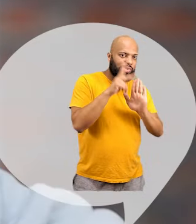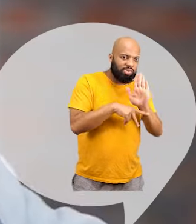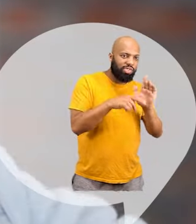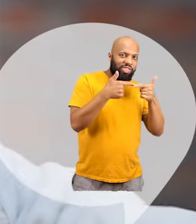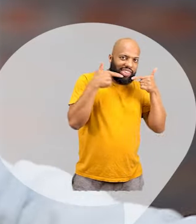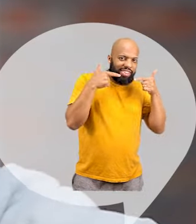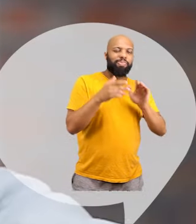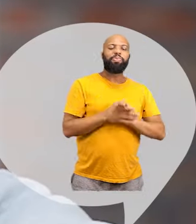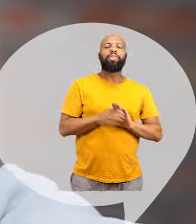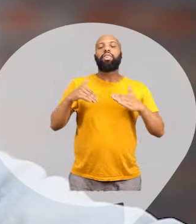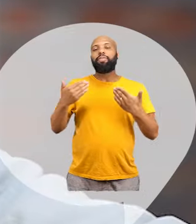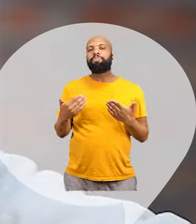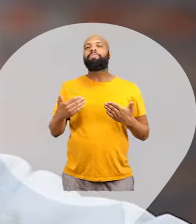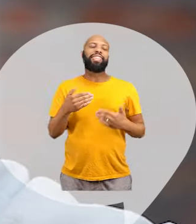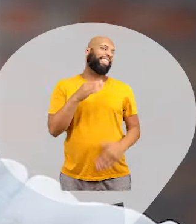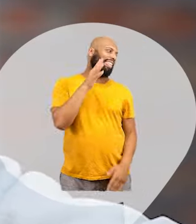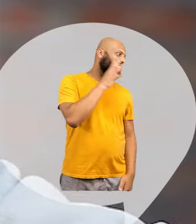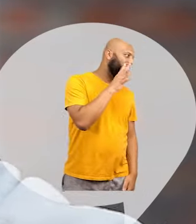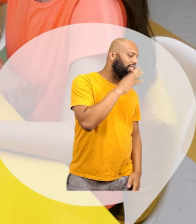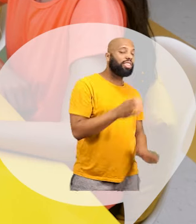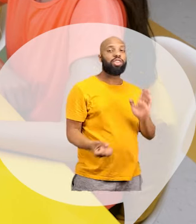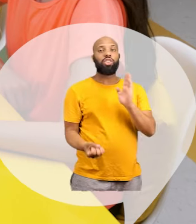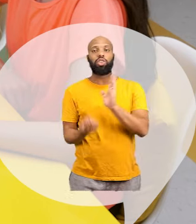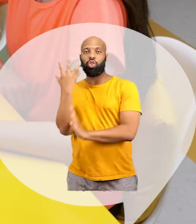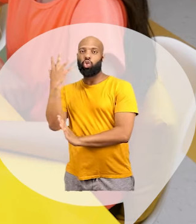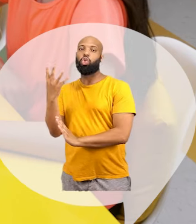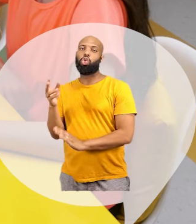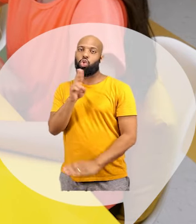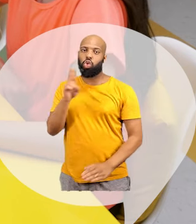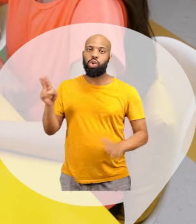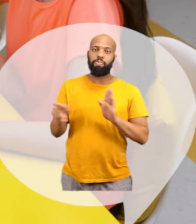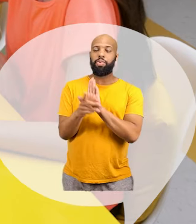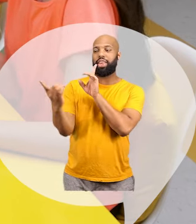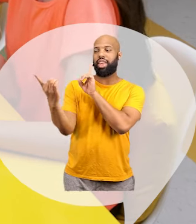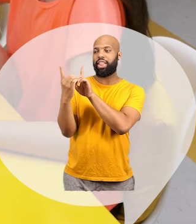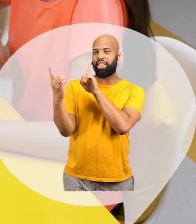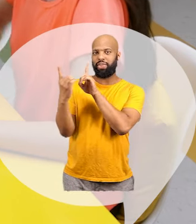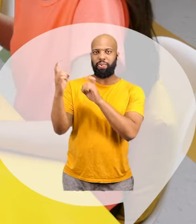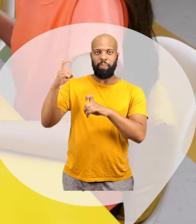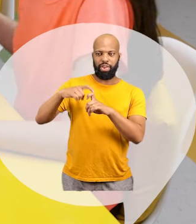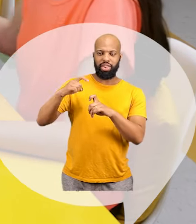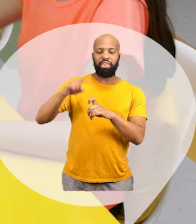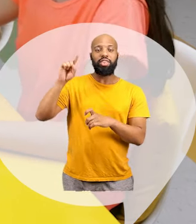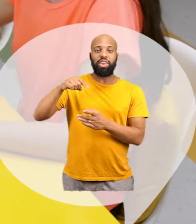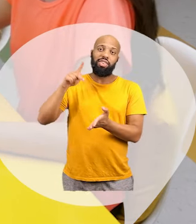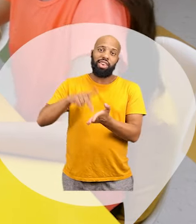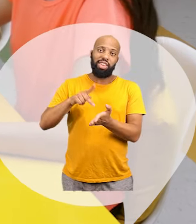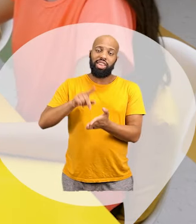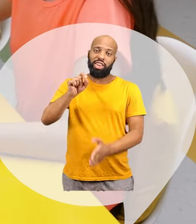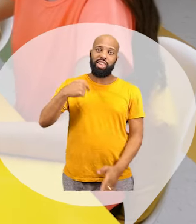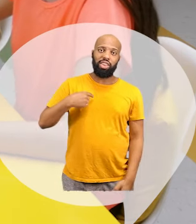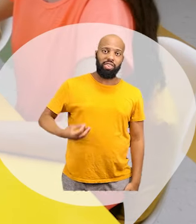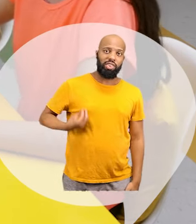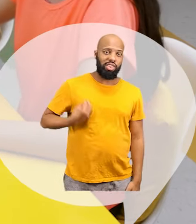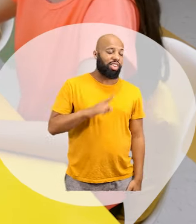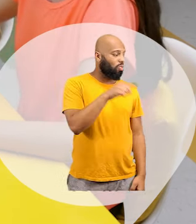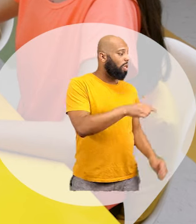obstinado assim e daí daí nasceu o nome do projeto ali foi das consultas é muito louco que é tipo é realmente o que eu